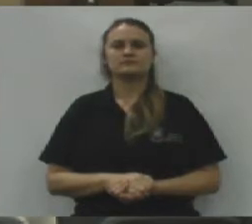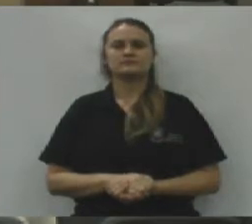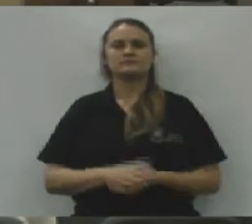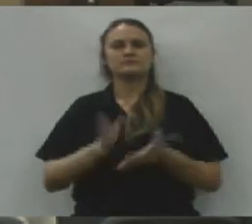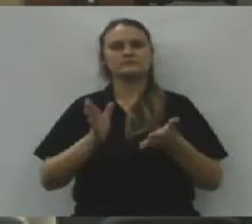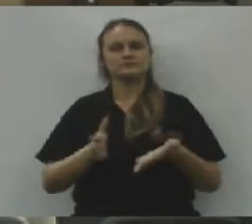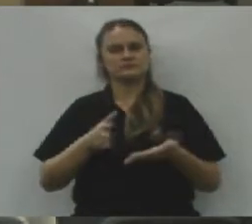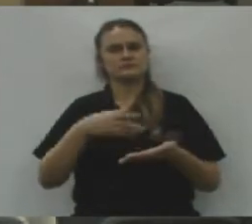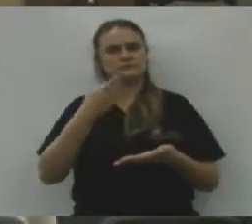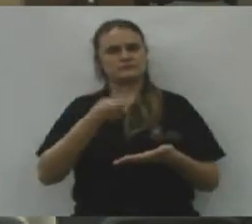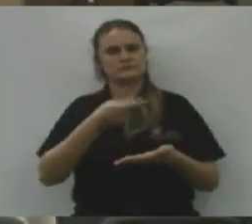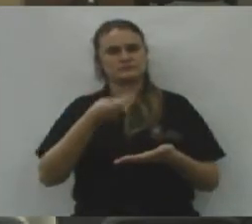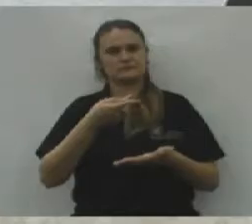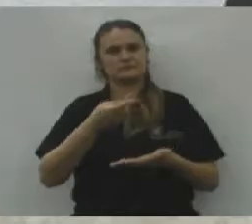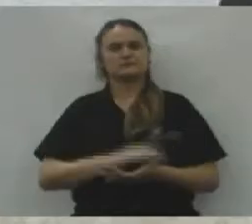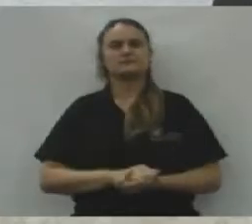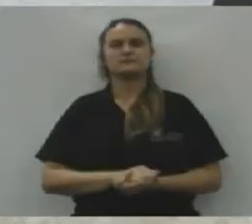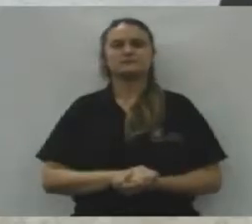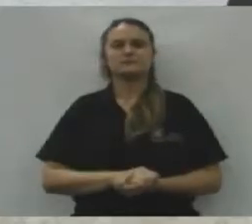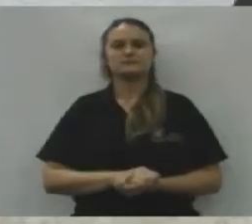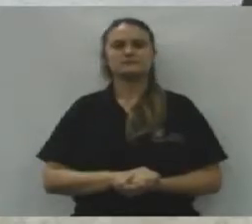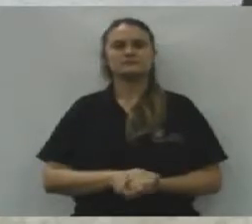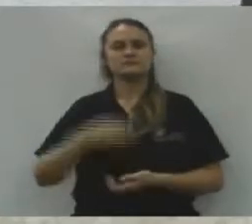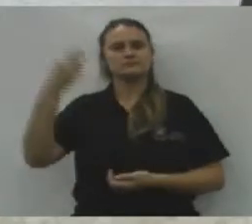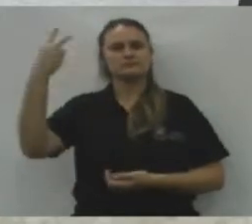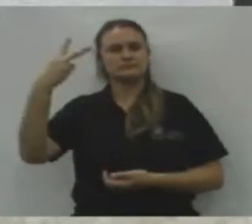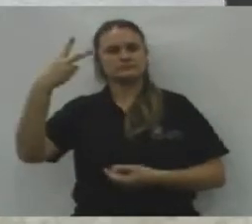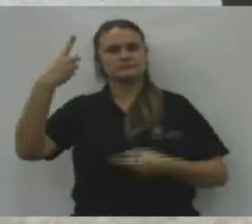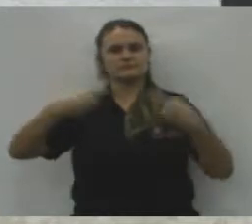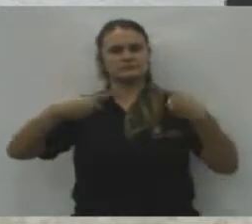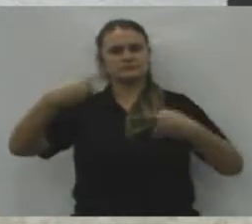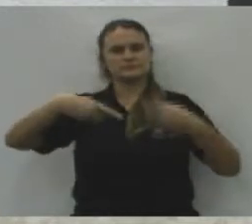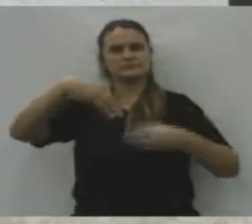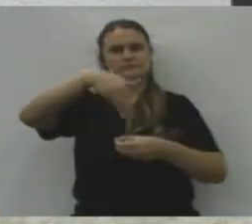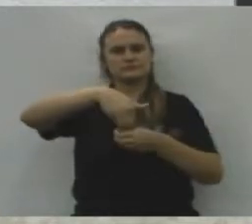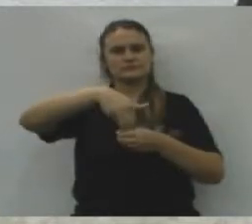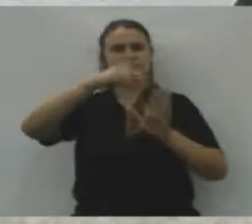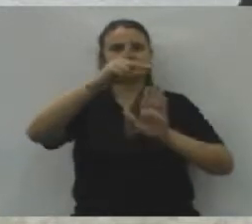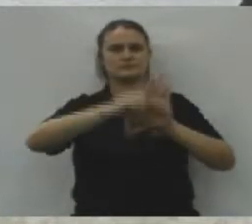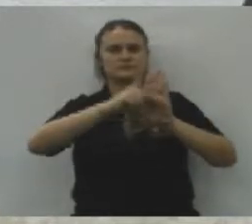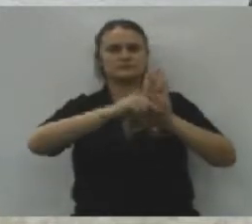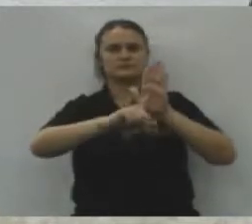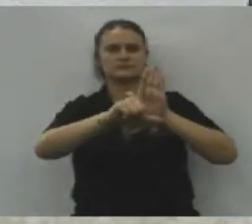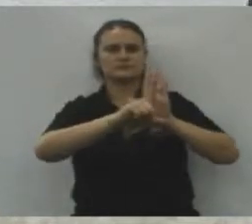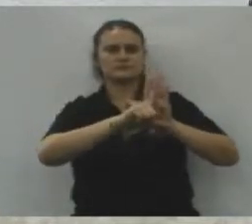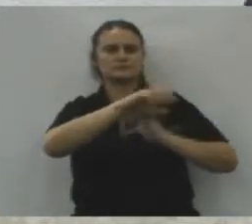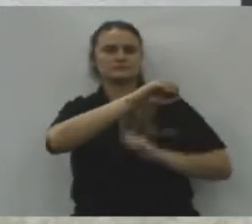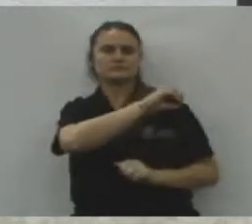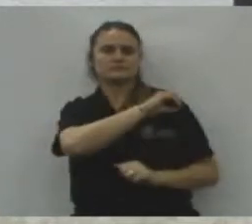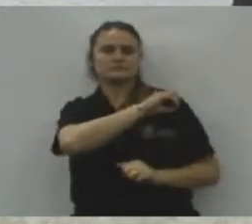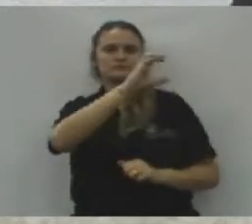Matéria da ordem do dia. Em segunda discussão e votação do projeto de lei ordinária